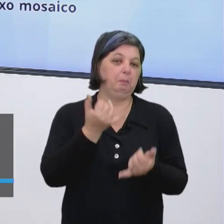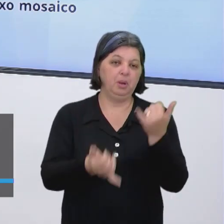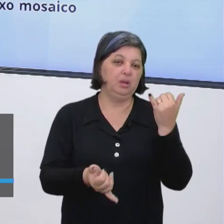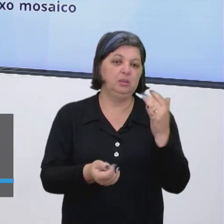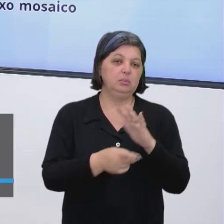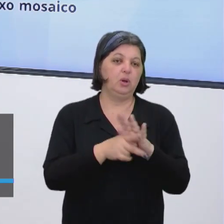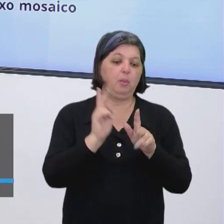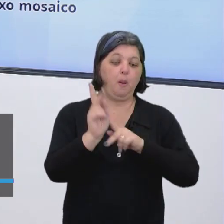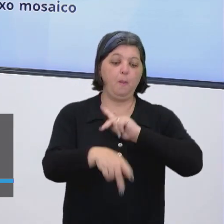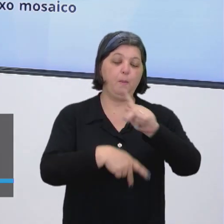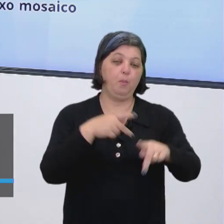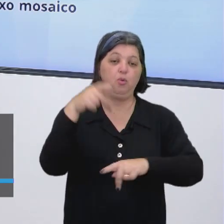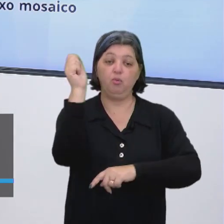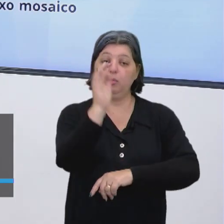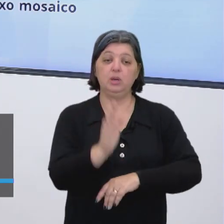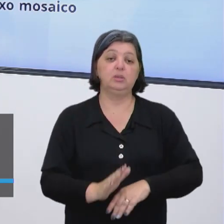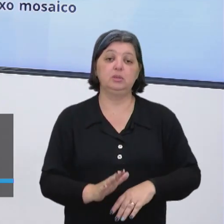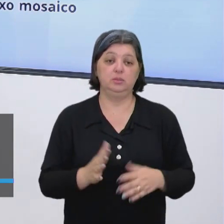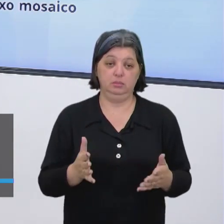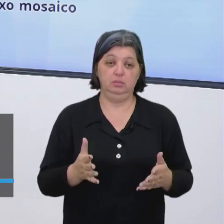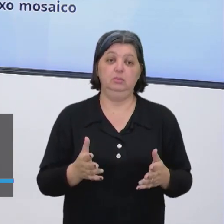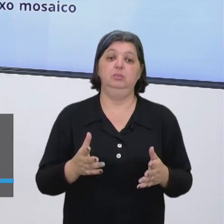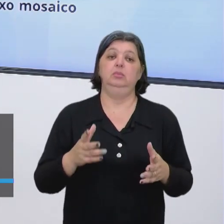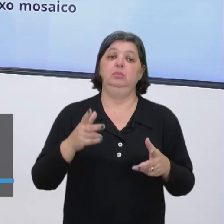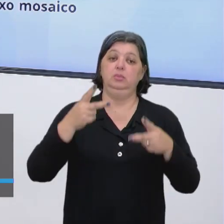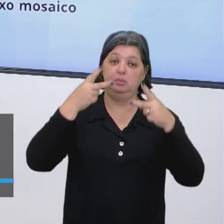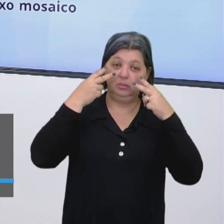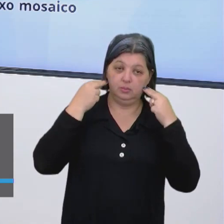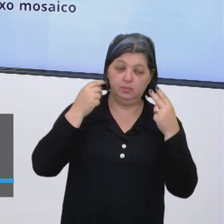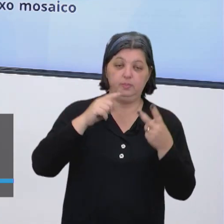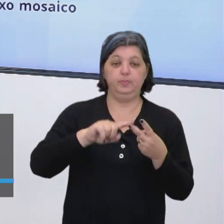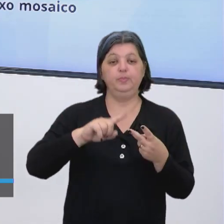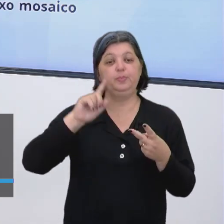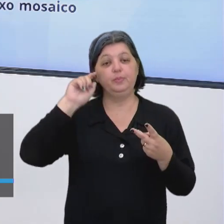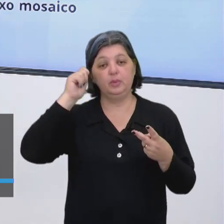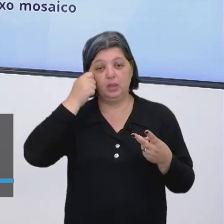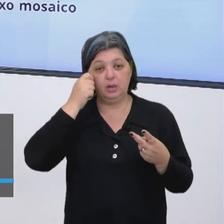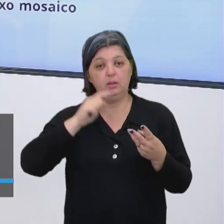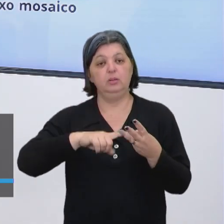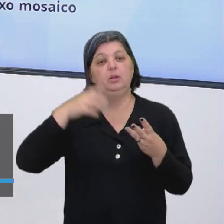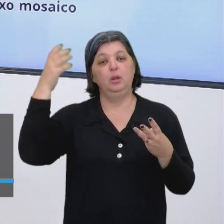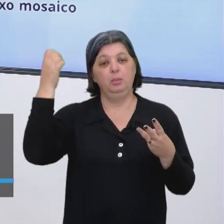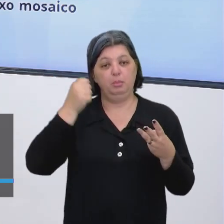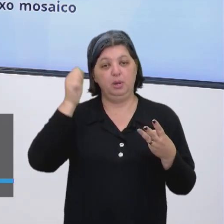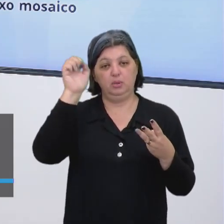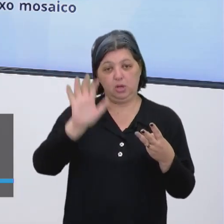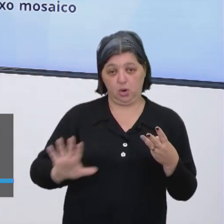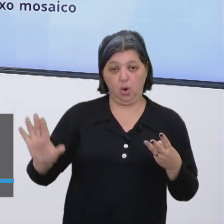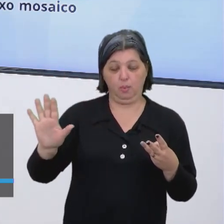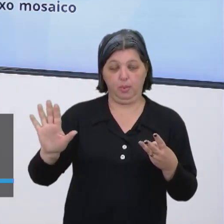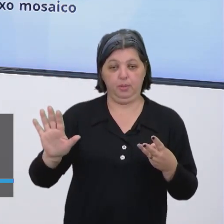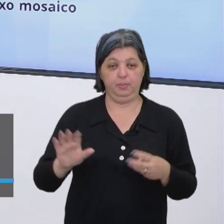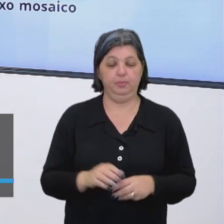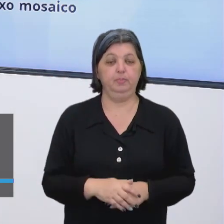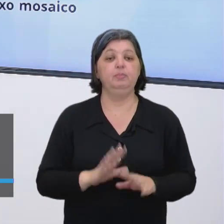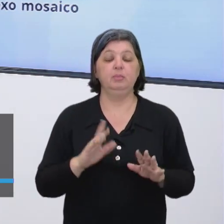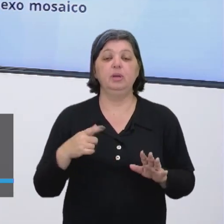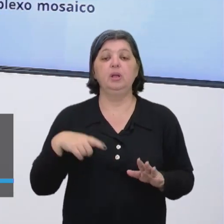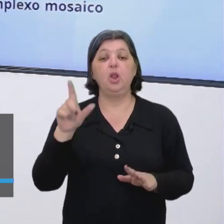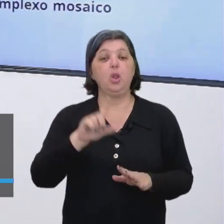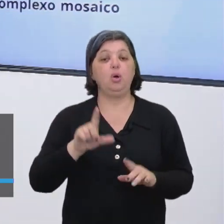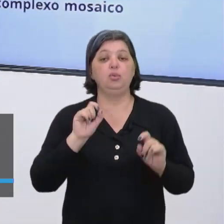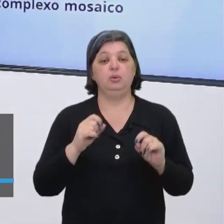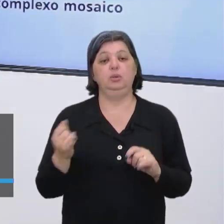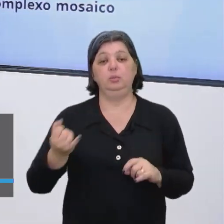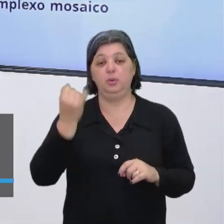forma o povo brasileiro? Indígenas, negros, brancos europeus. Mas, na verdade, é sempre importante que